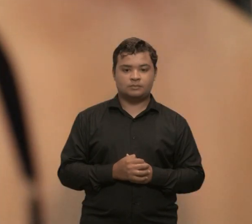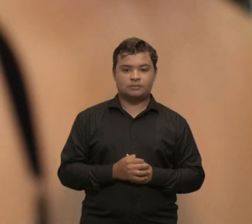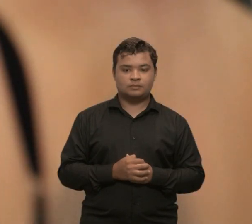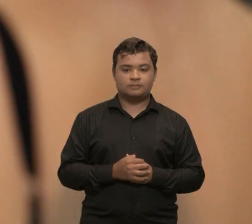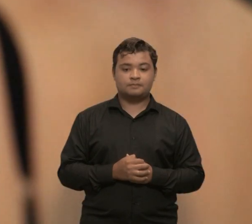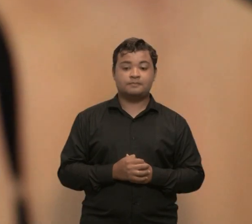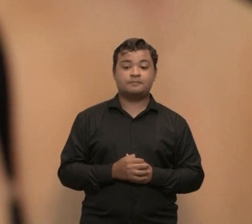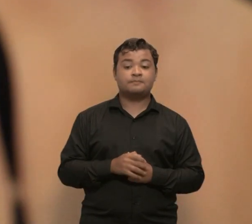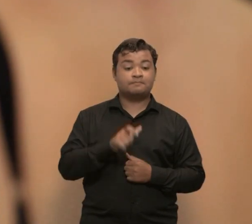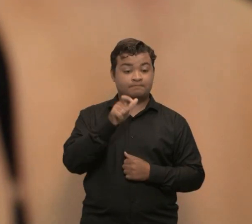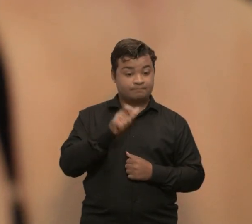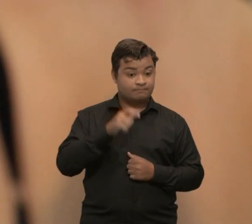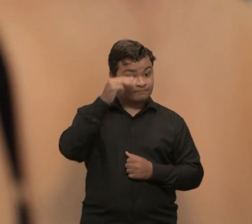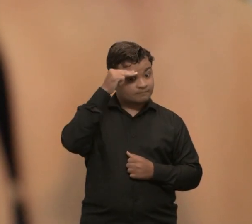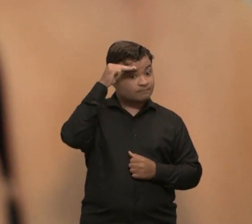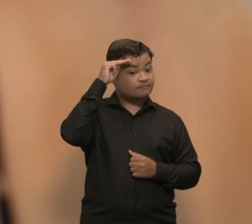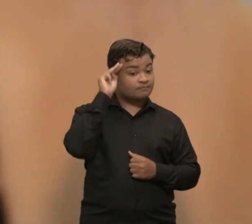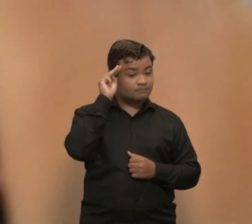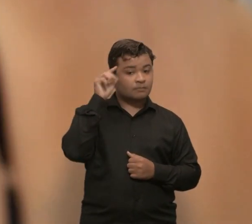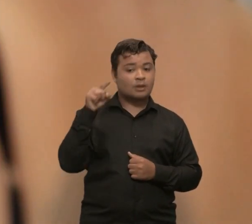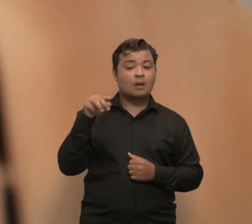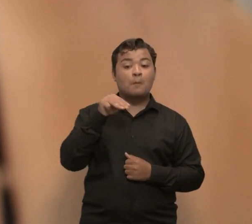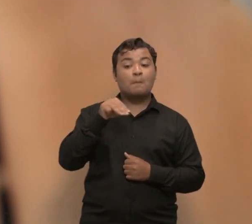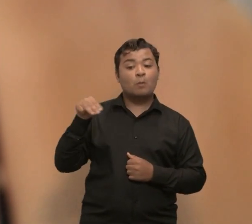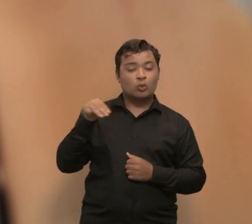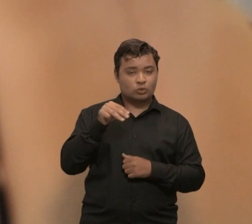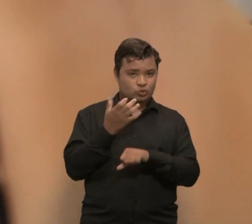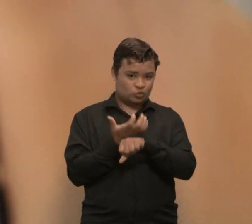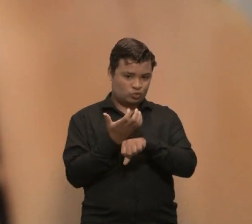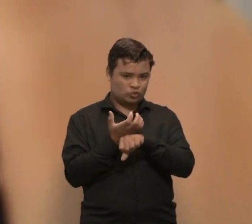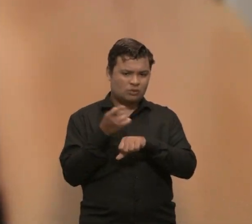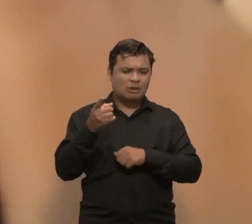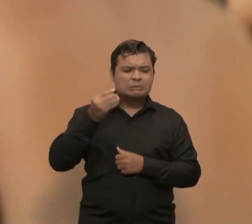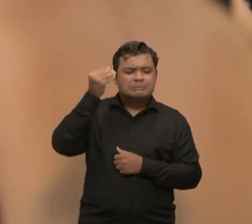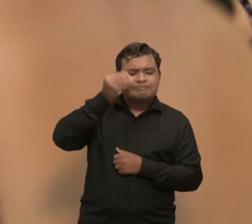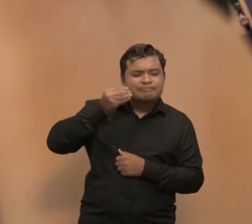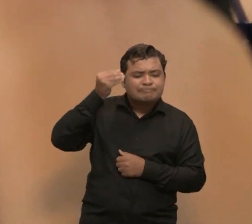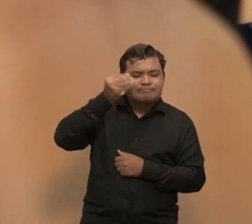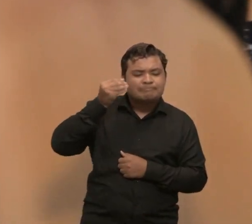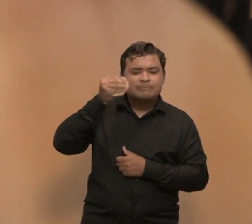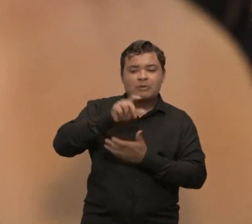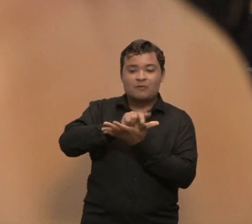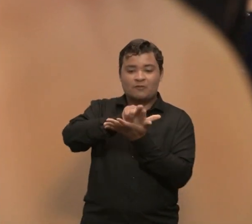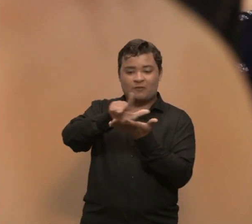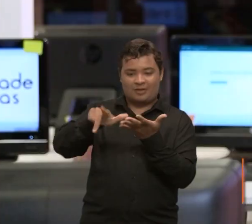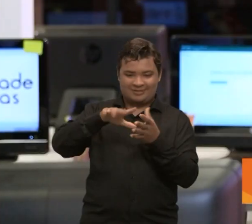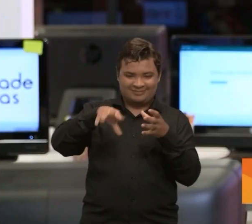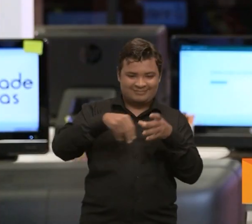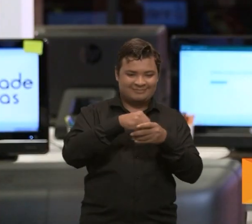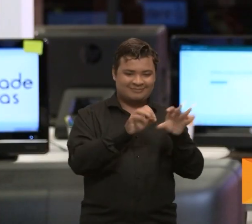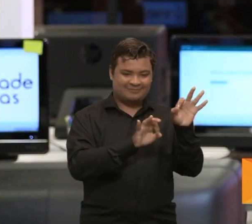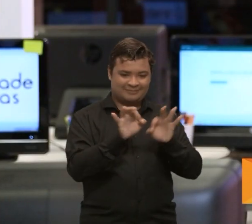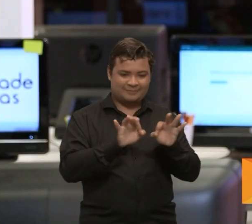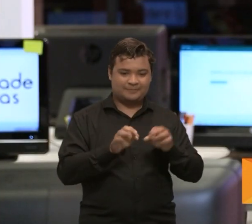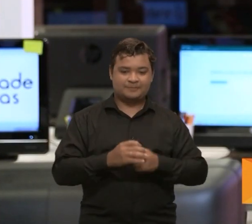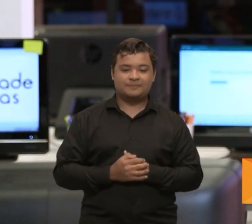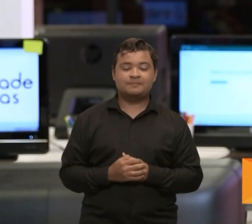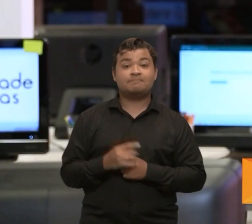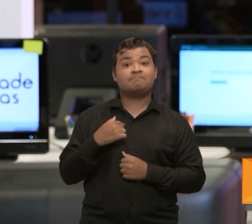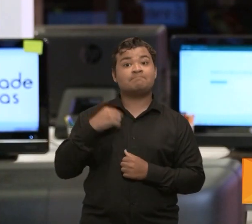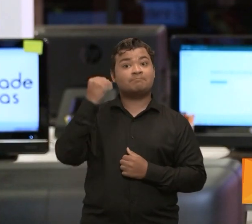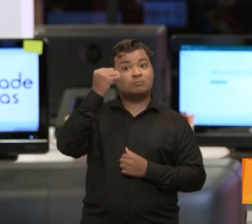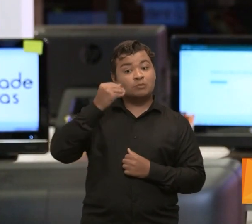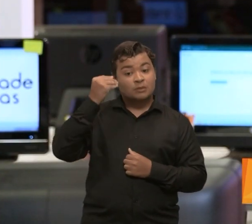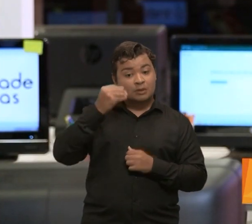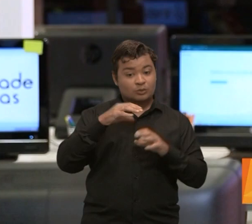Já Maria Eduarda, monitora da disciplina, teve experiência em várias funções dentro da produção. A experiência de ser monitora de